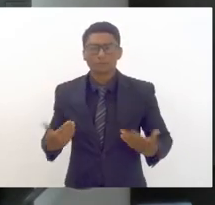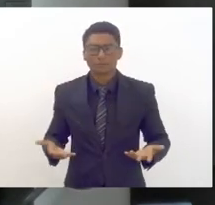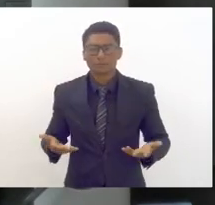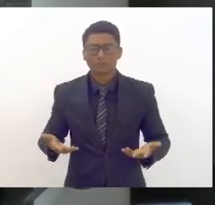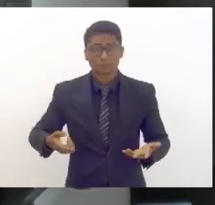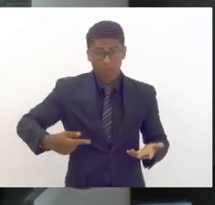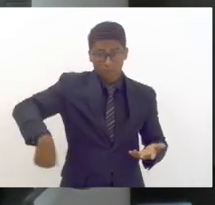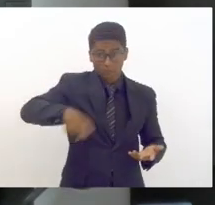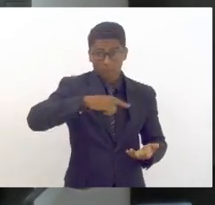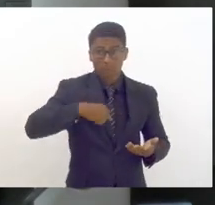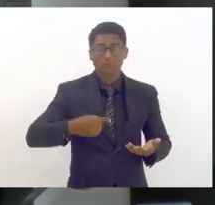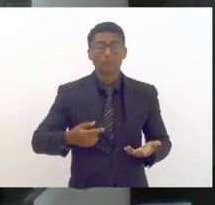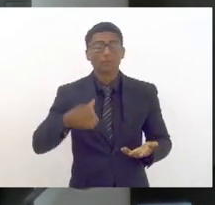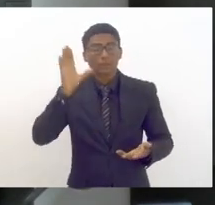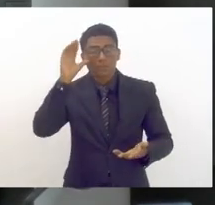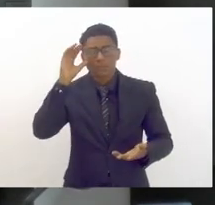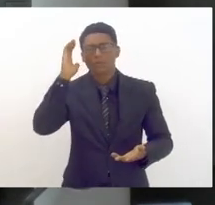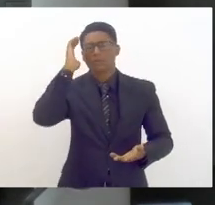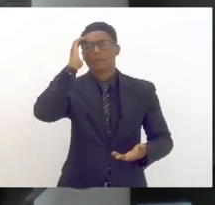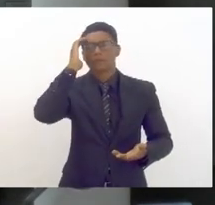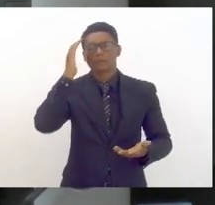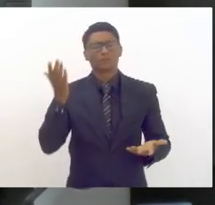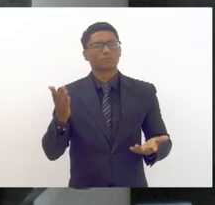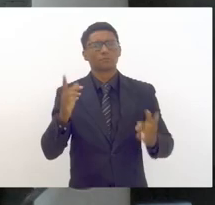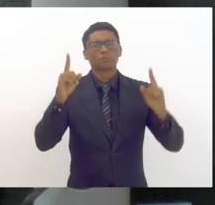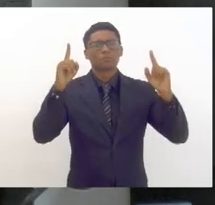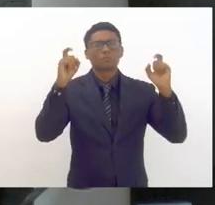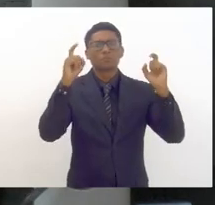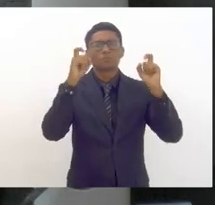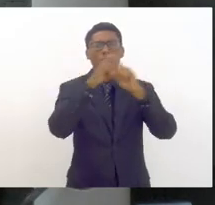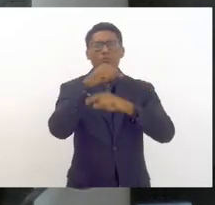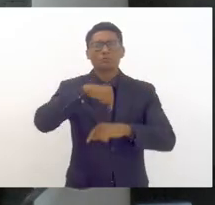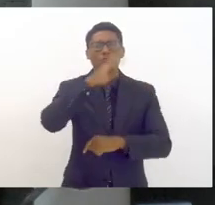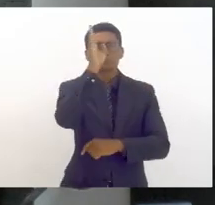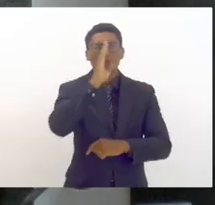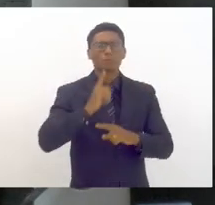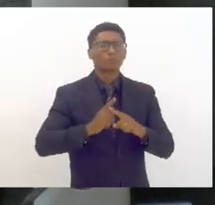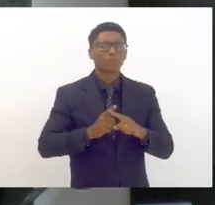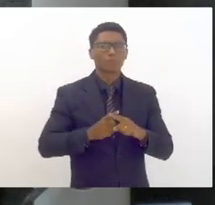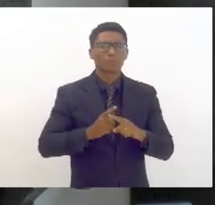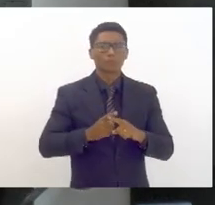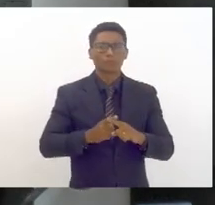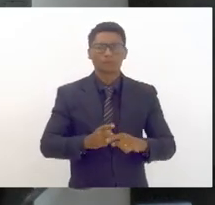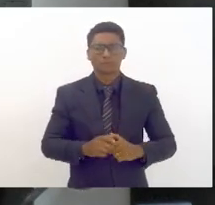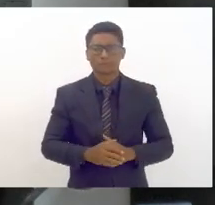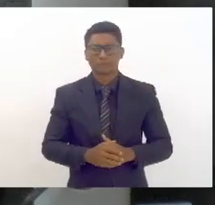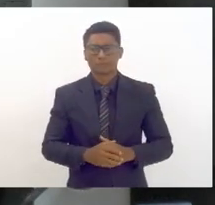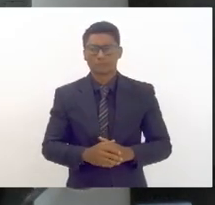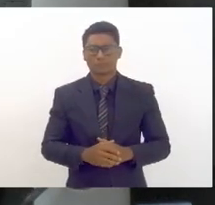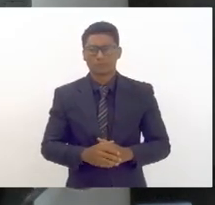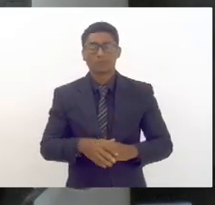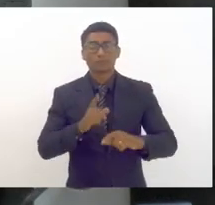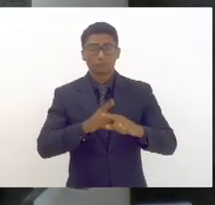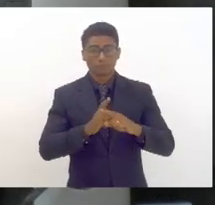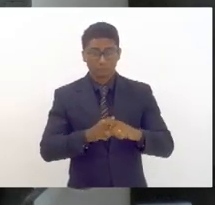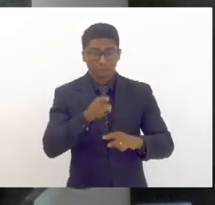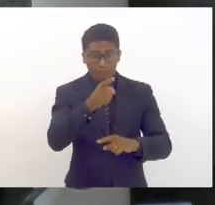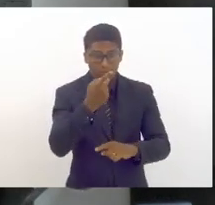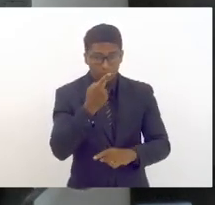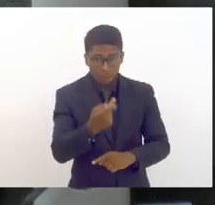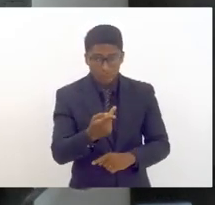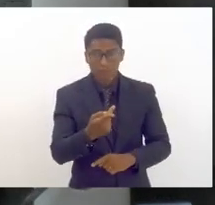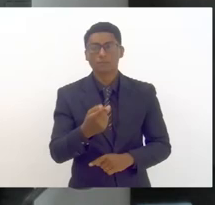quer apenas entender qual a dificuldade em relação ao Brasil, porque, né, nós temos, como você falou,